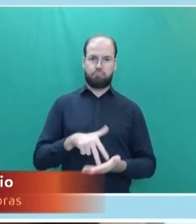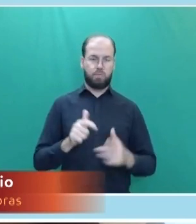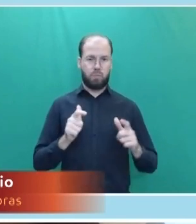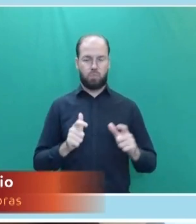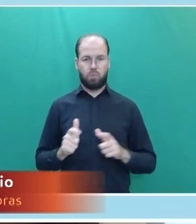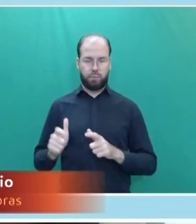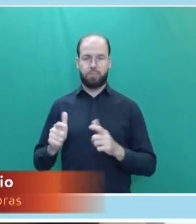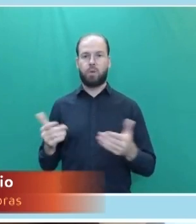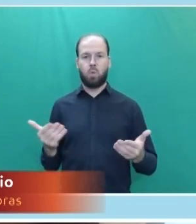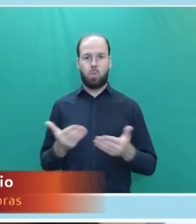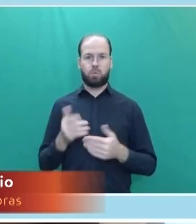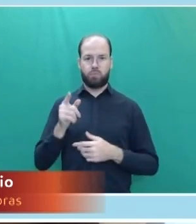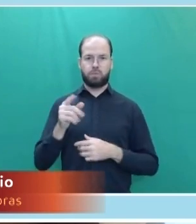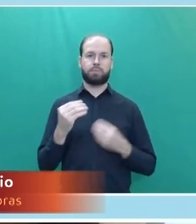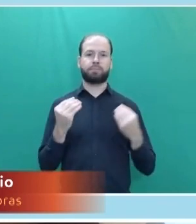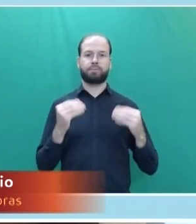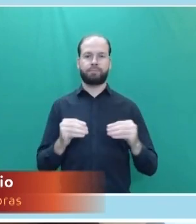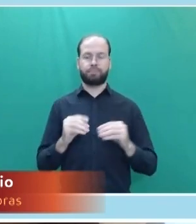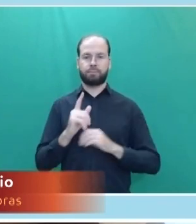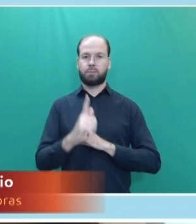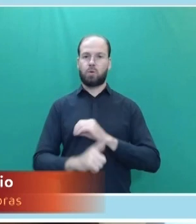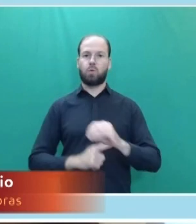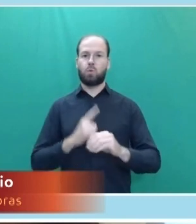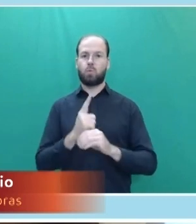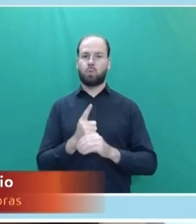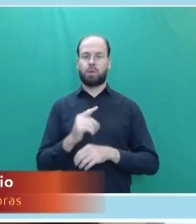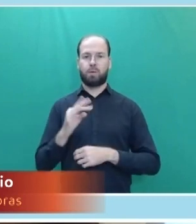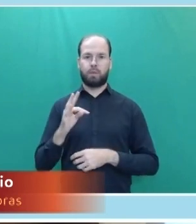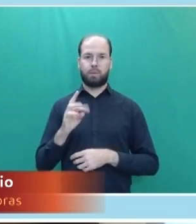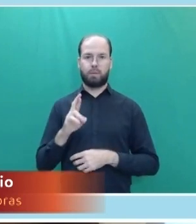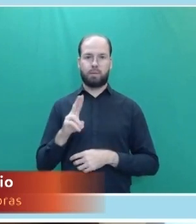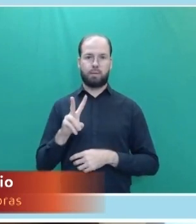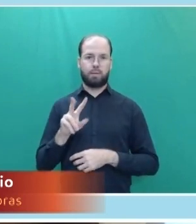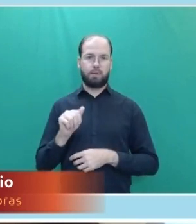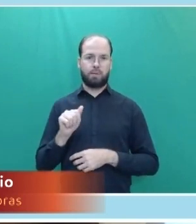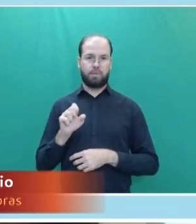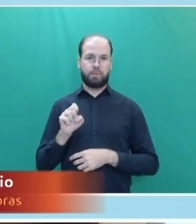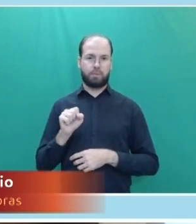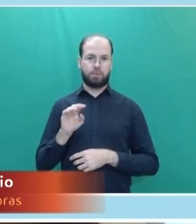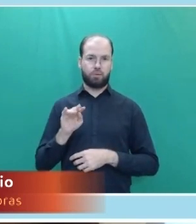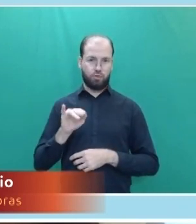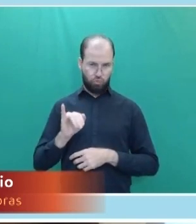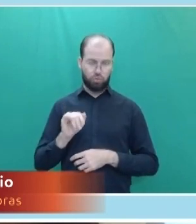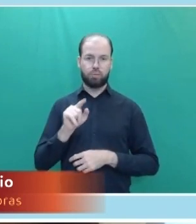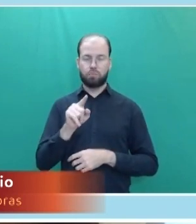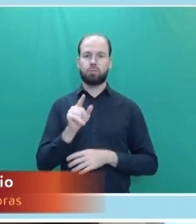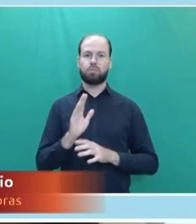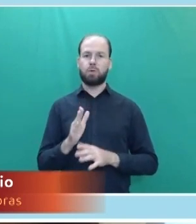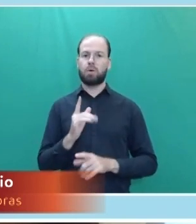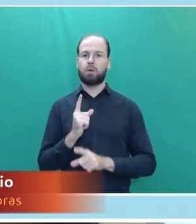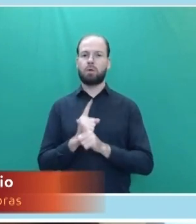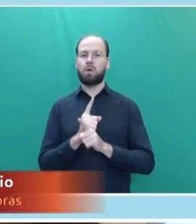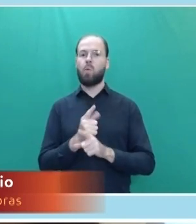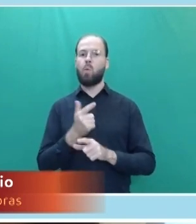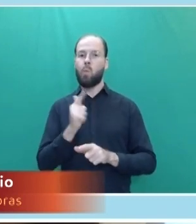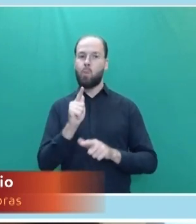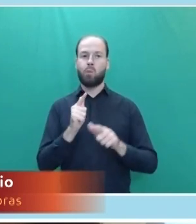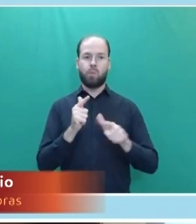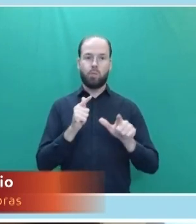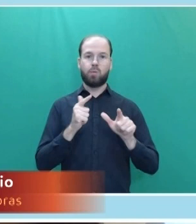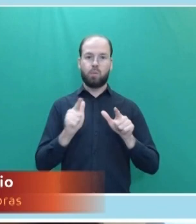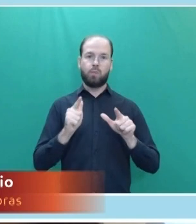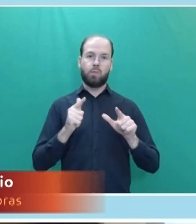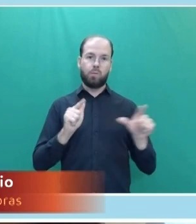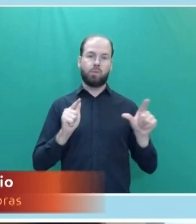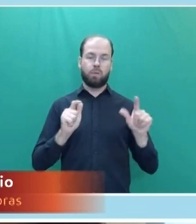quando você coloca no Google travesti, né, você já encontra outras possibilidades,